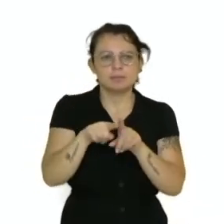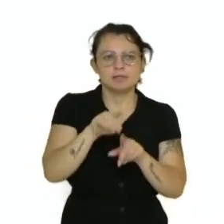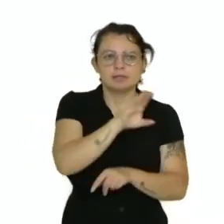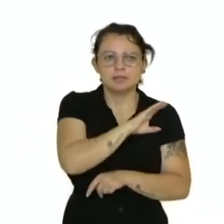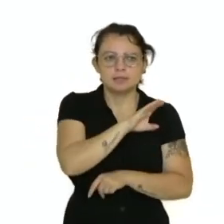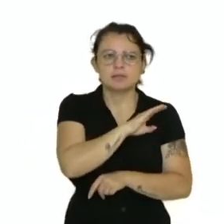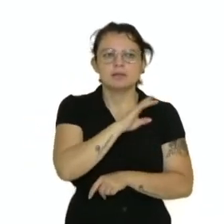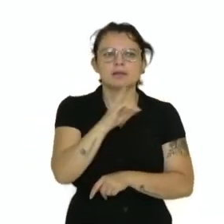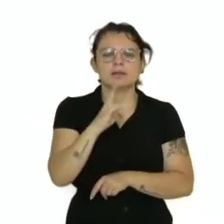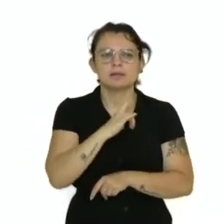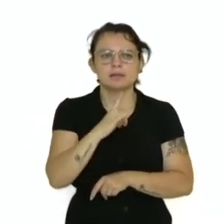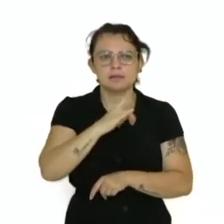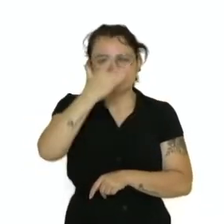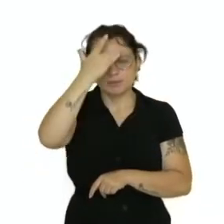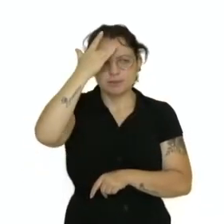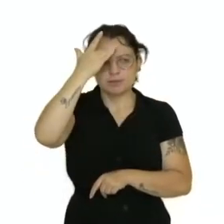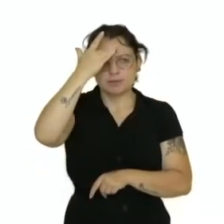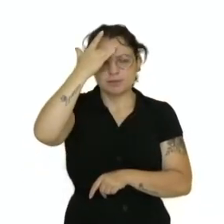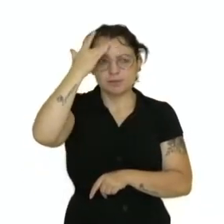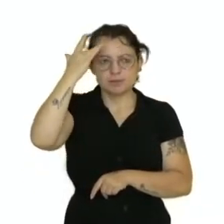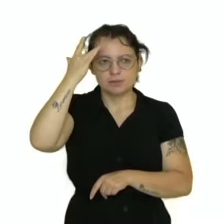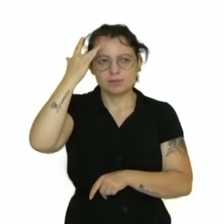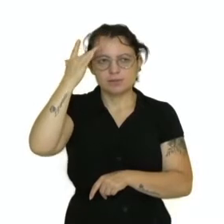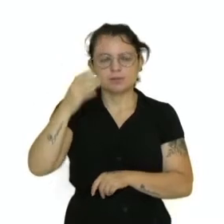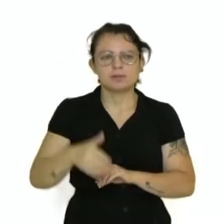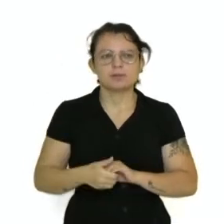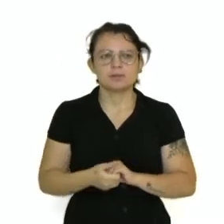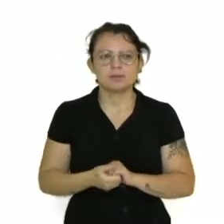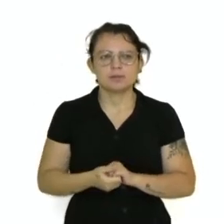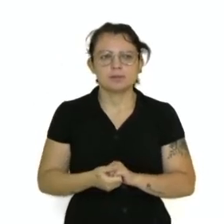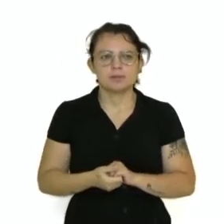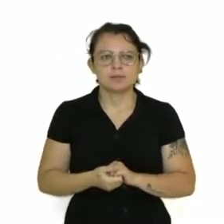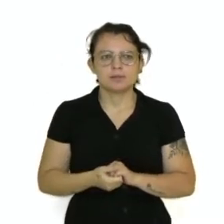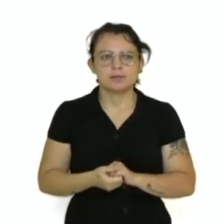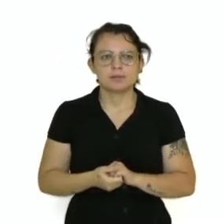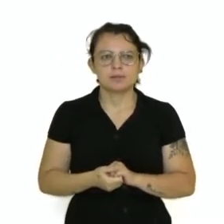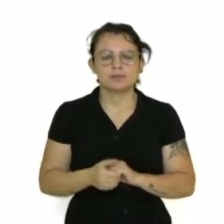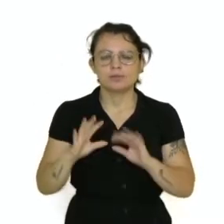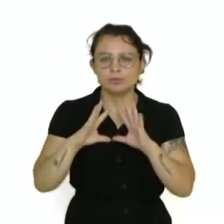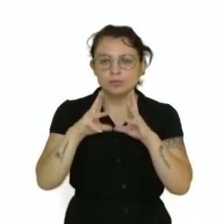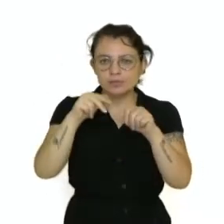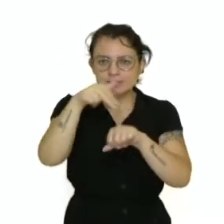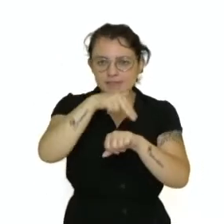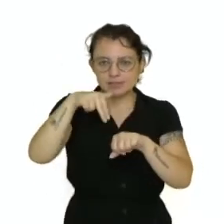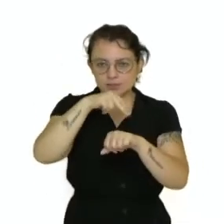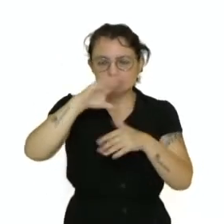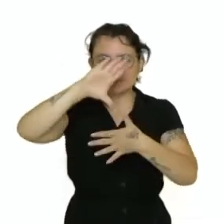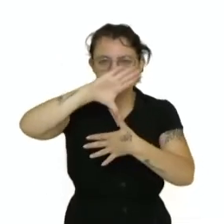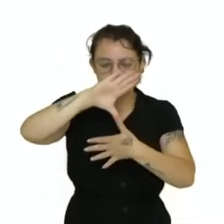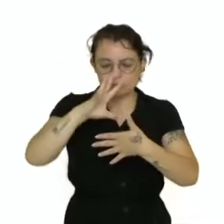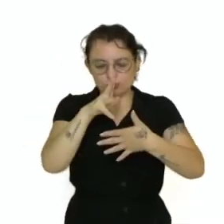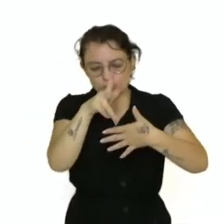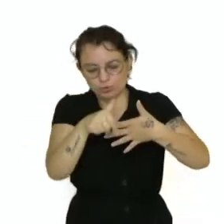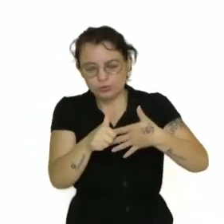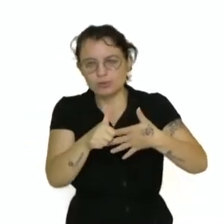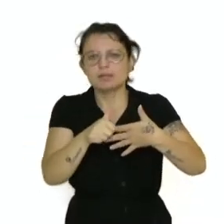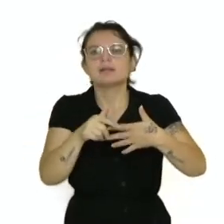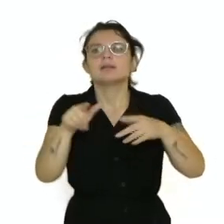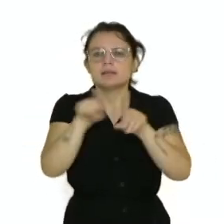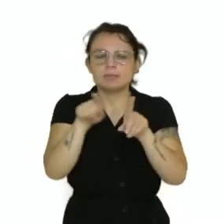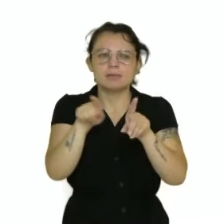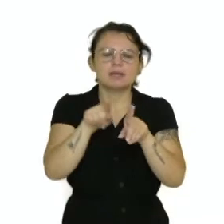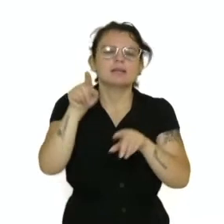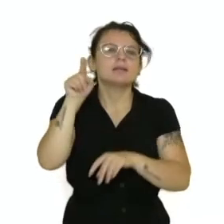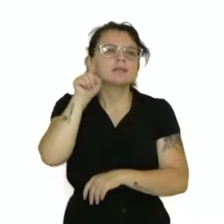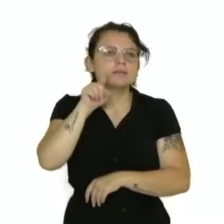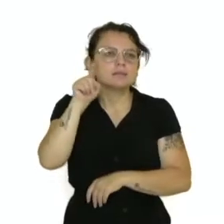por europeus. Aliás, perdão, eu havia falado assim como os Estados Unidos, não. Assim como todas as nações das Américas, os Estados Unidos e o Canadá também foram